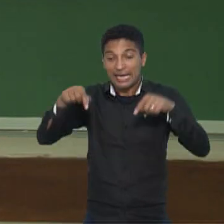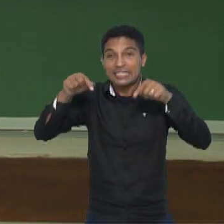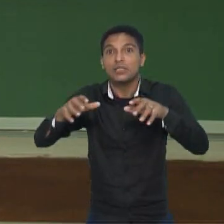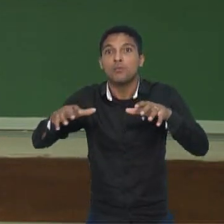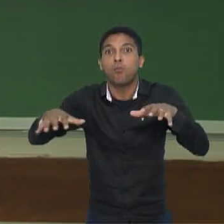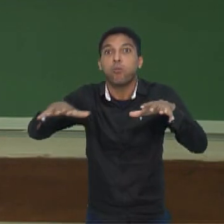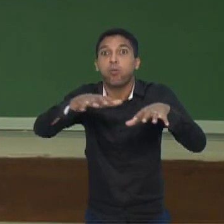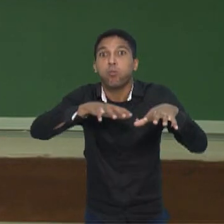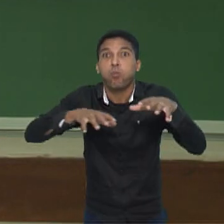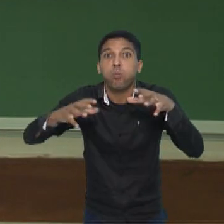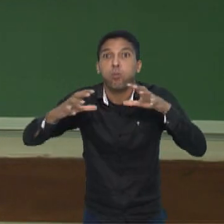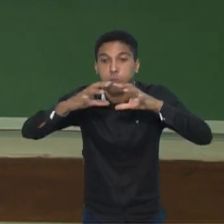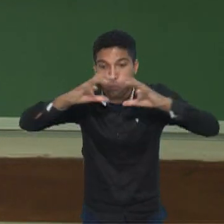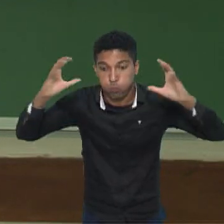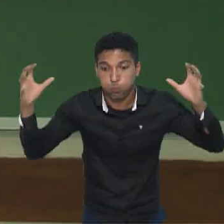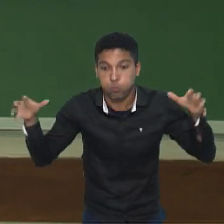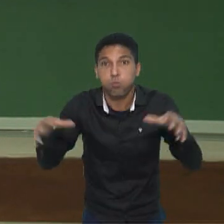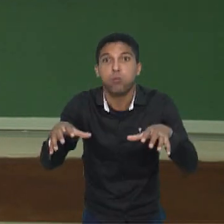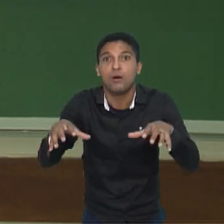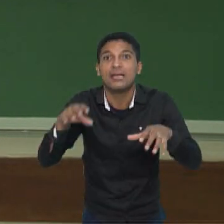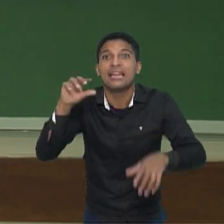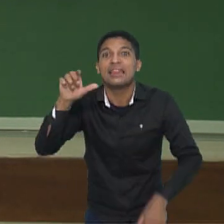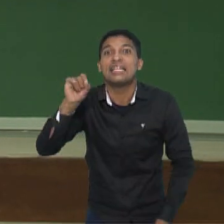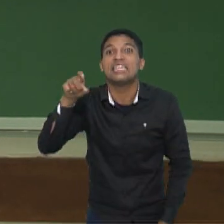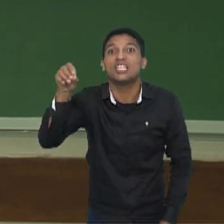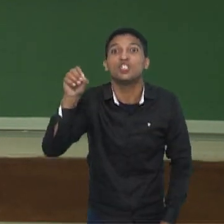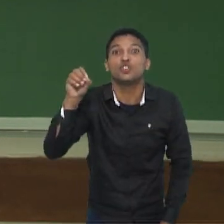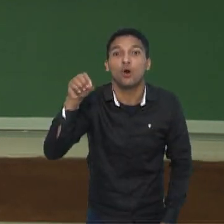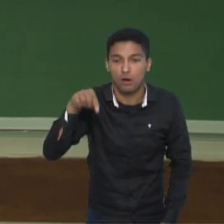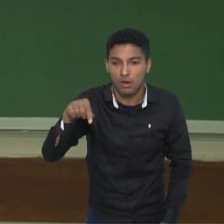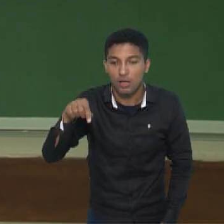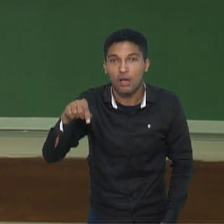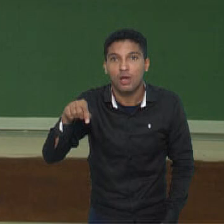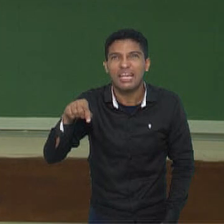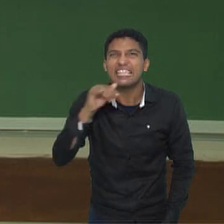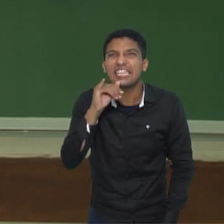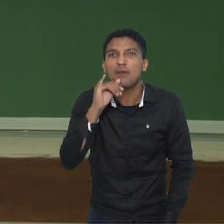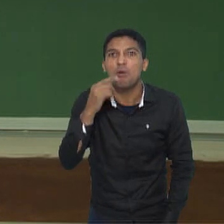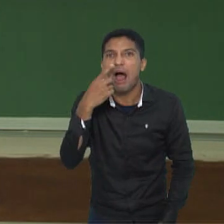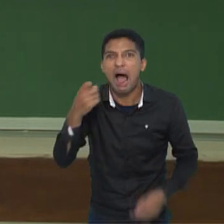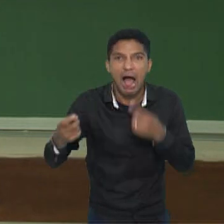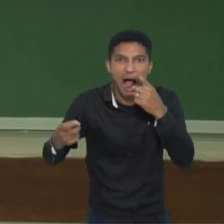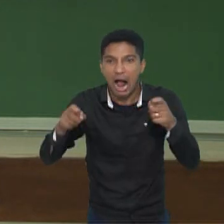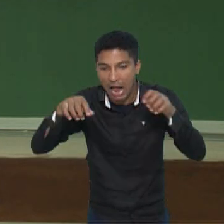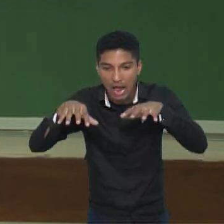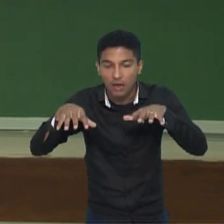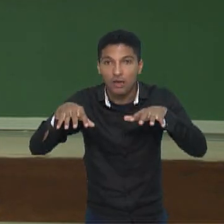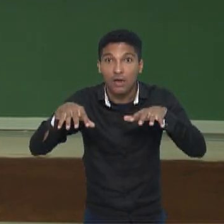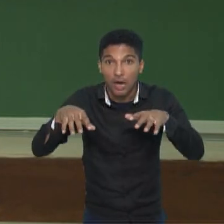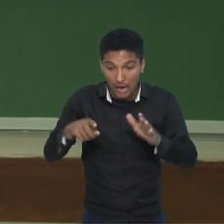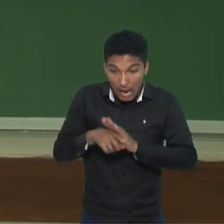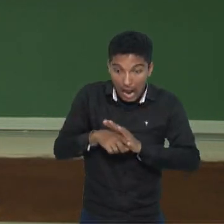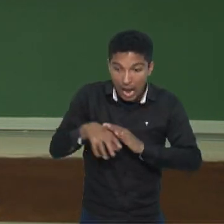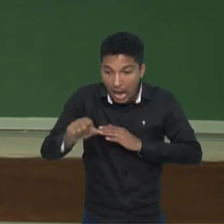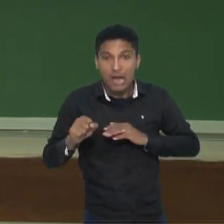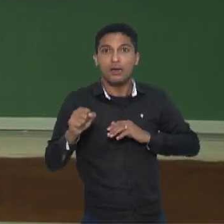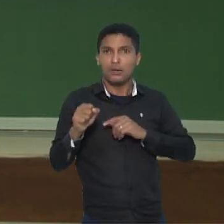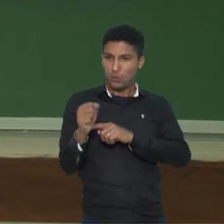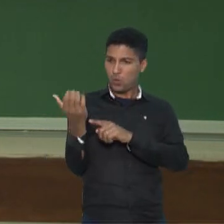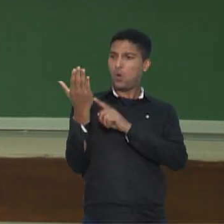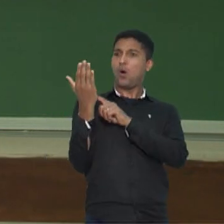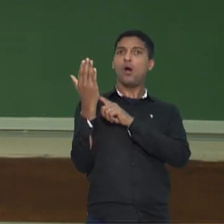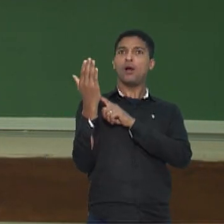ali você estuda. Opa, tem uma inscrição na caverna. Isso aqui é o desenho de uma folha. Que folha é essa? Opa, essa folha representa tal planta, é